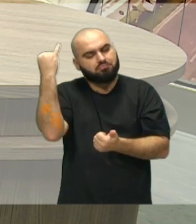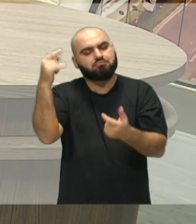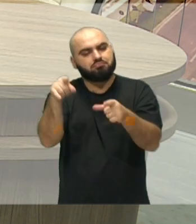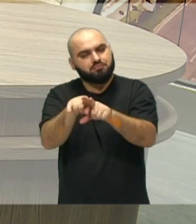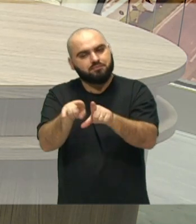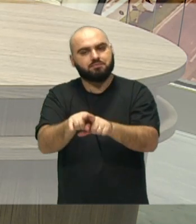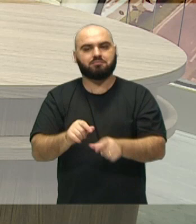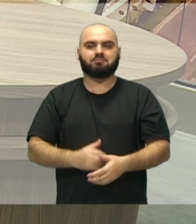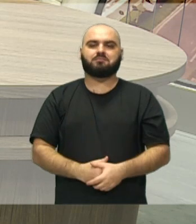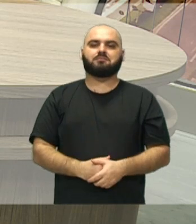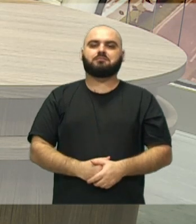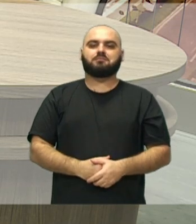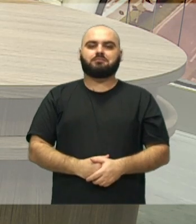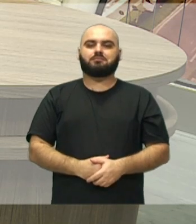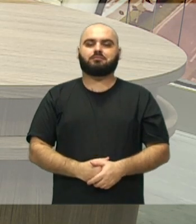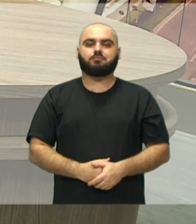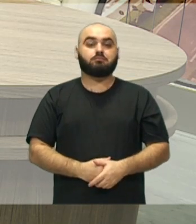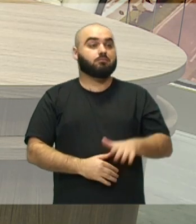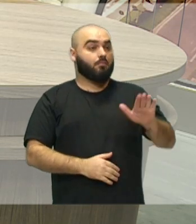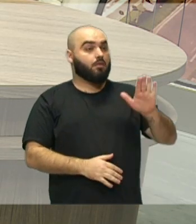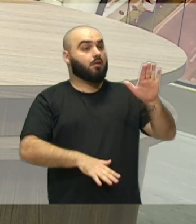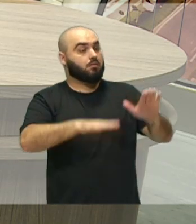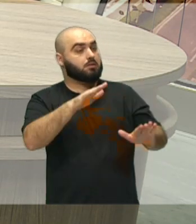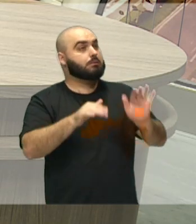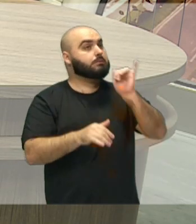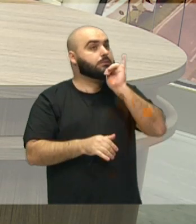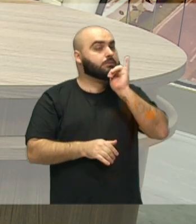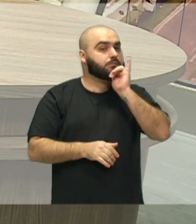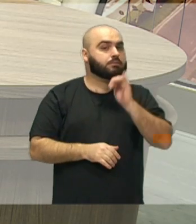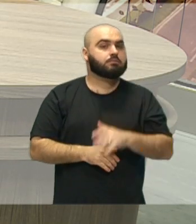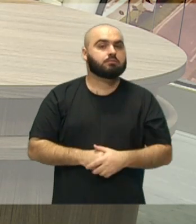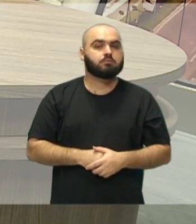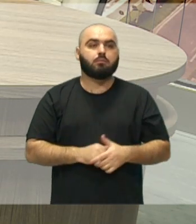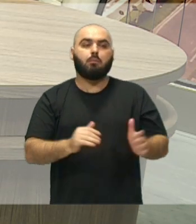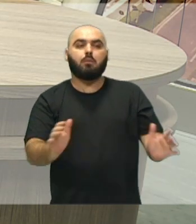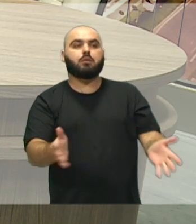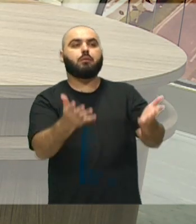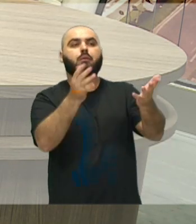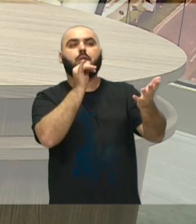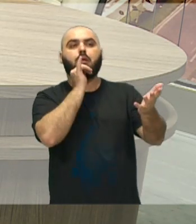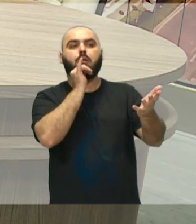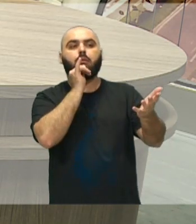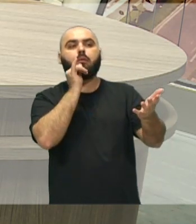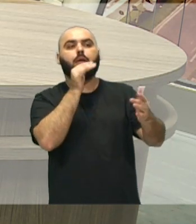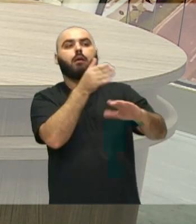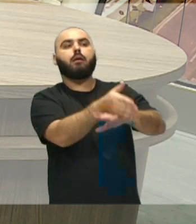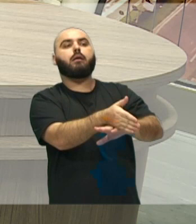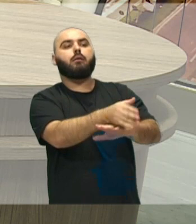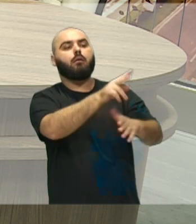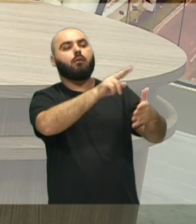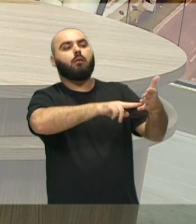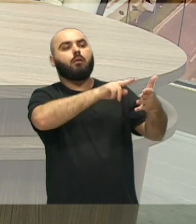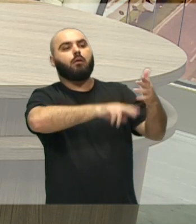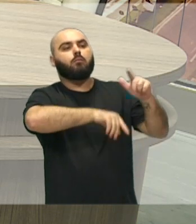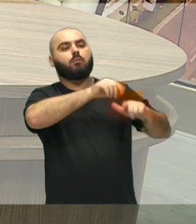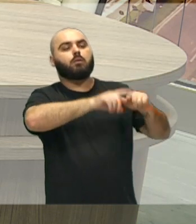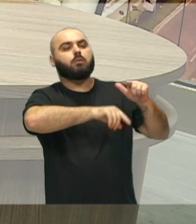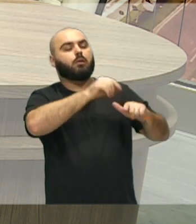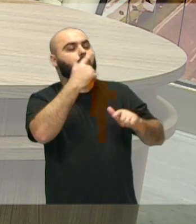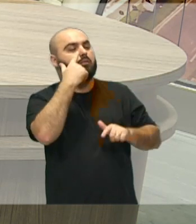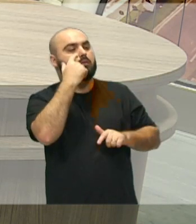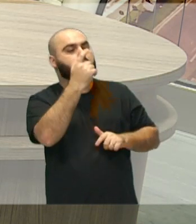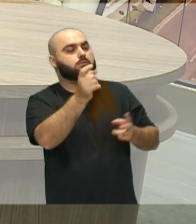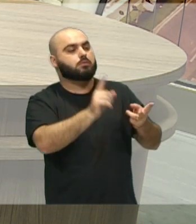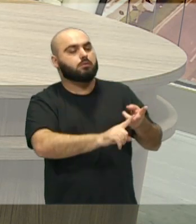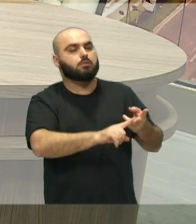também. Tipo, às vezes até assim, vamos incentivar, por exemplo, assim, que ele entre lá e leia uma matéria interessante,